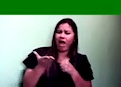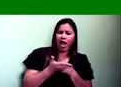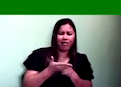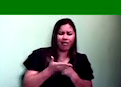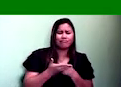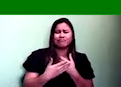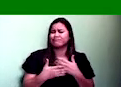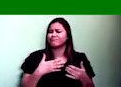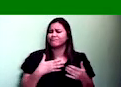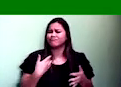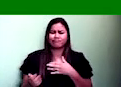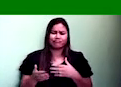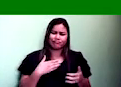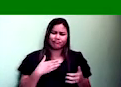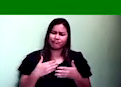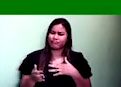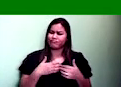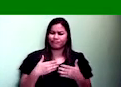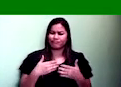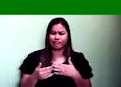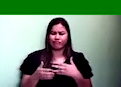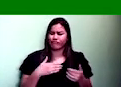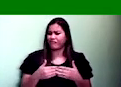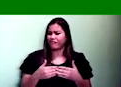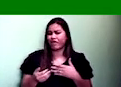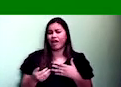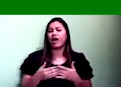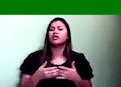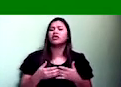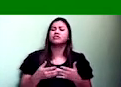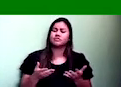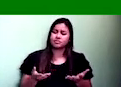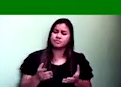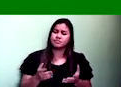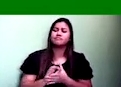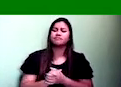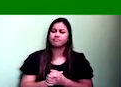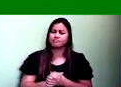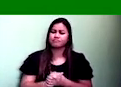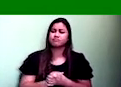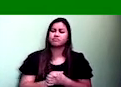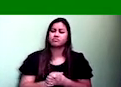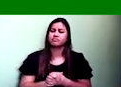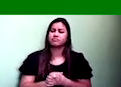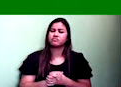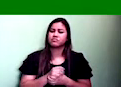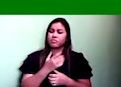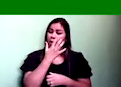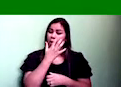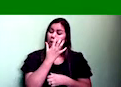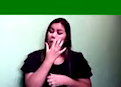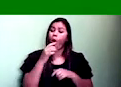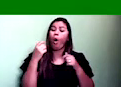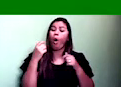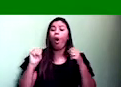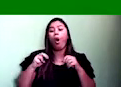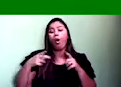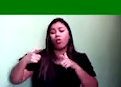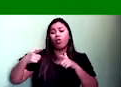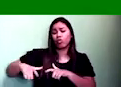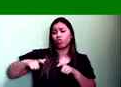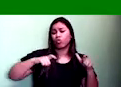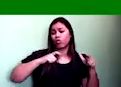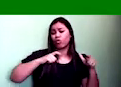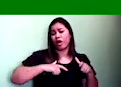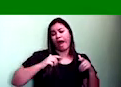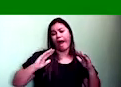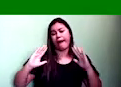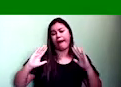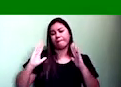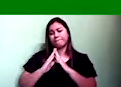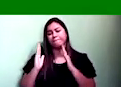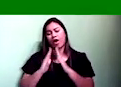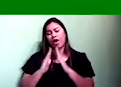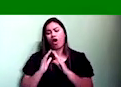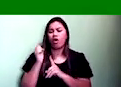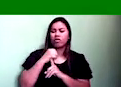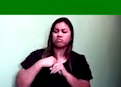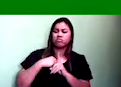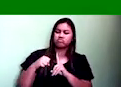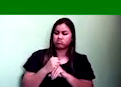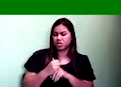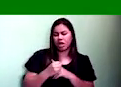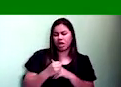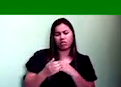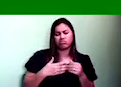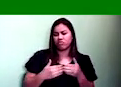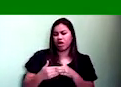condição financeira da pessoa ou até das condições de moradia e sociabilidade